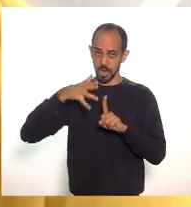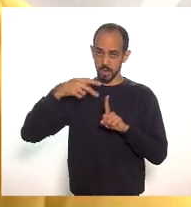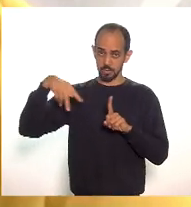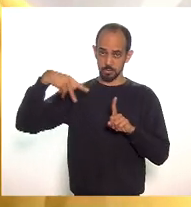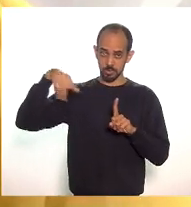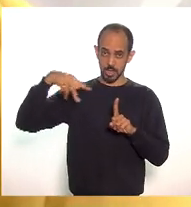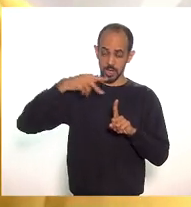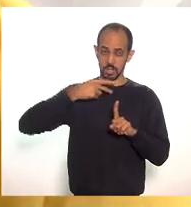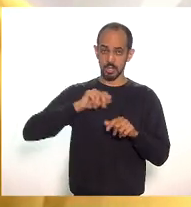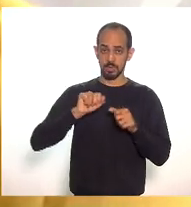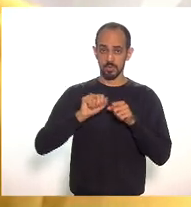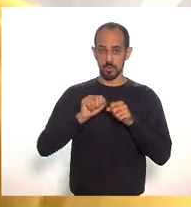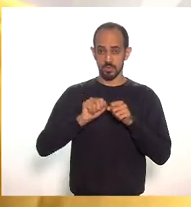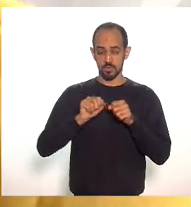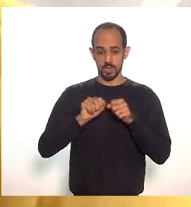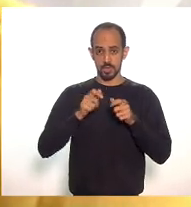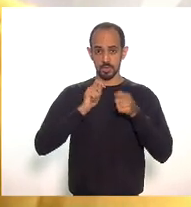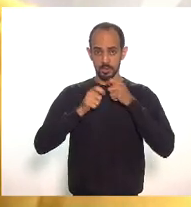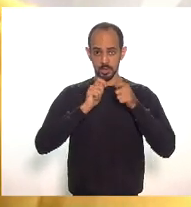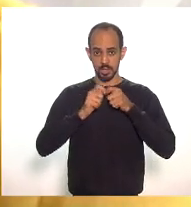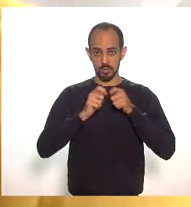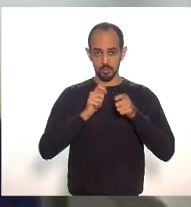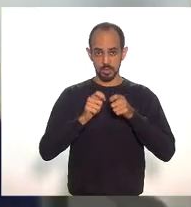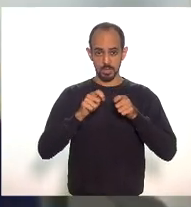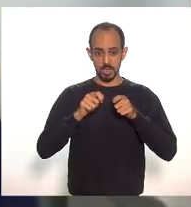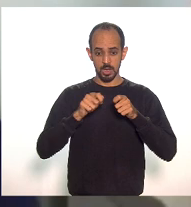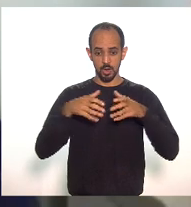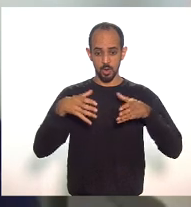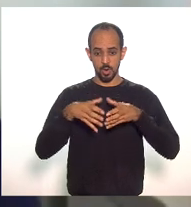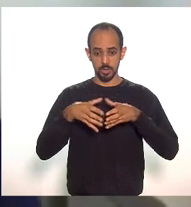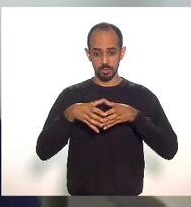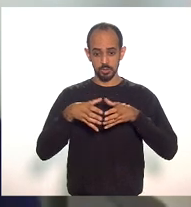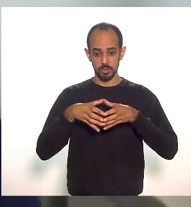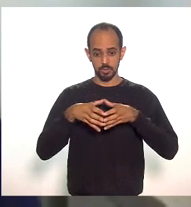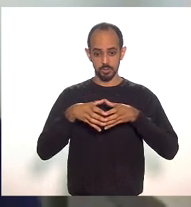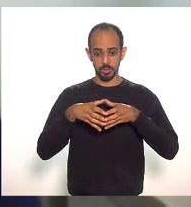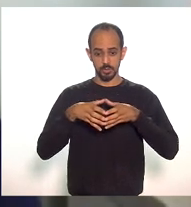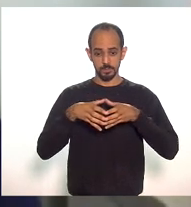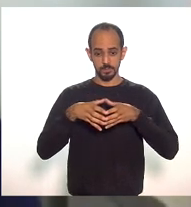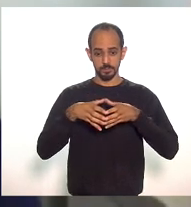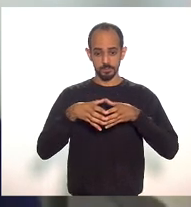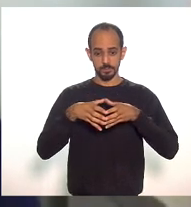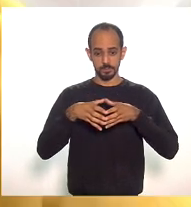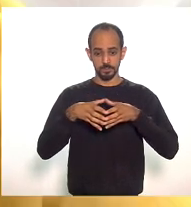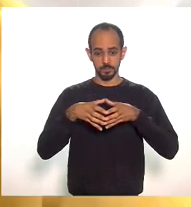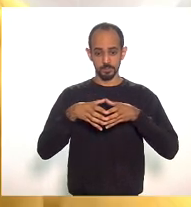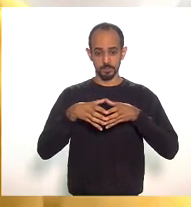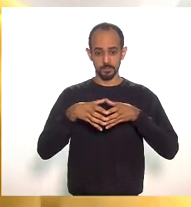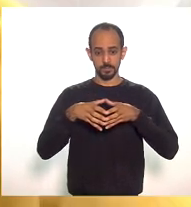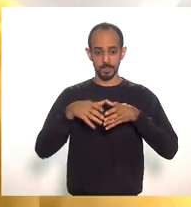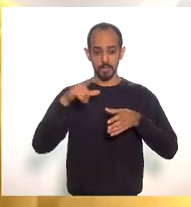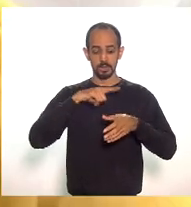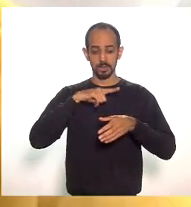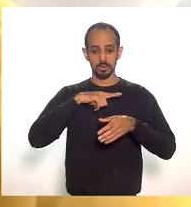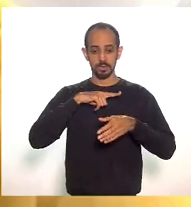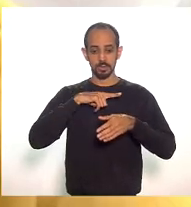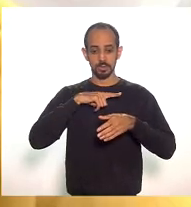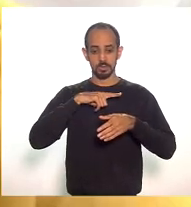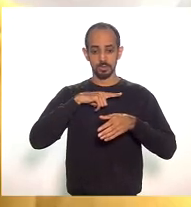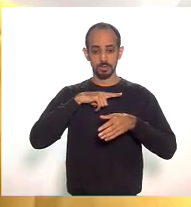Civil coletiva é essa que foi feita em parceria com a elementos e a prova robusta